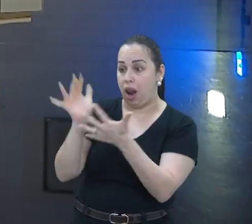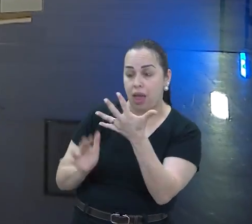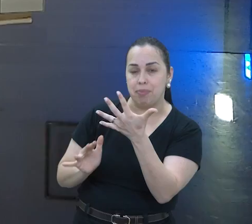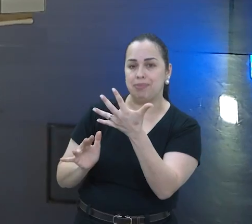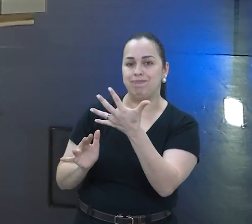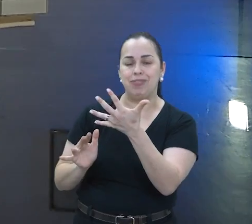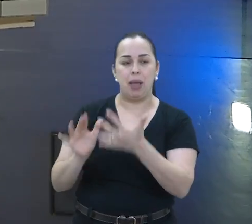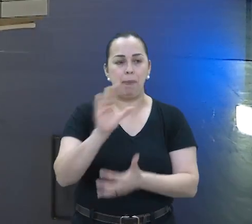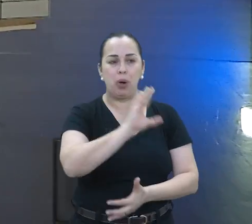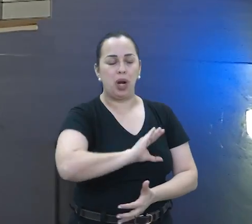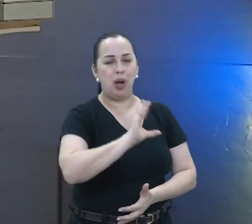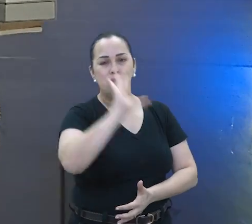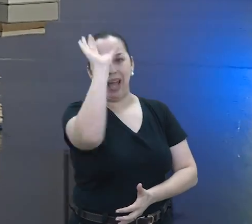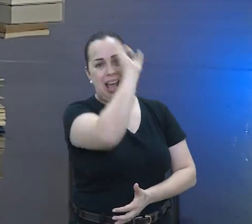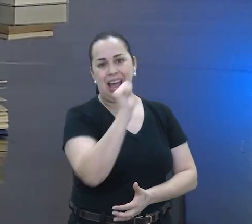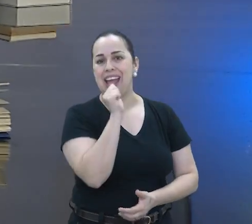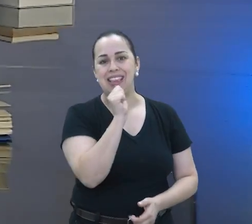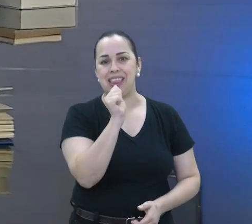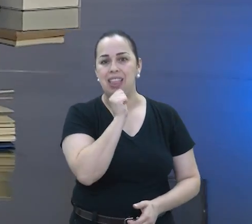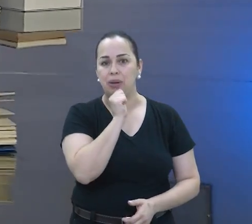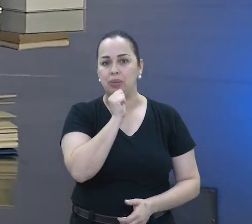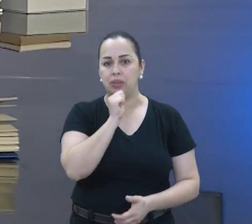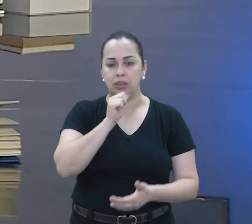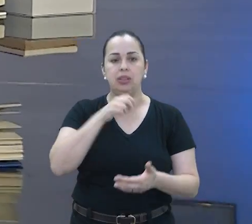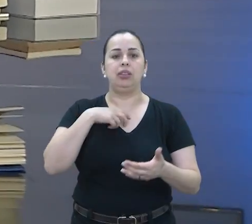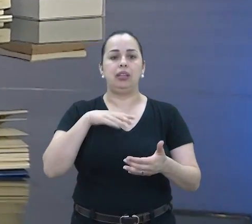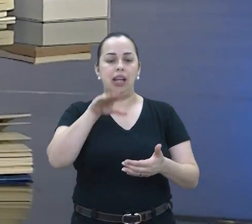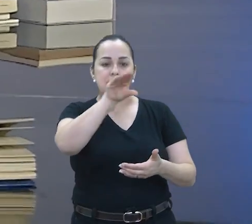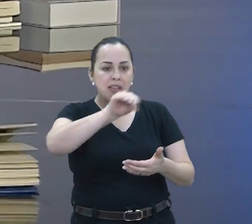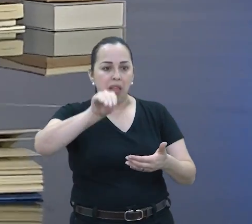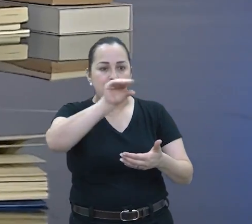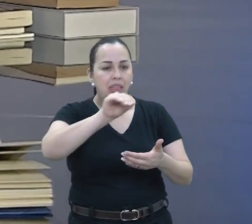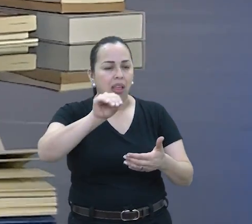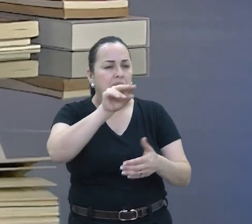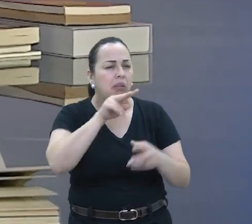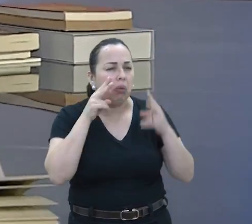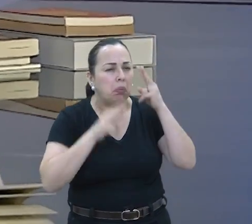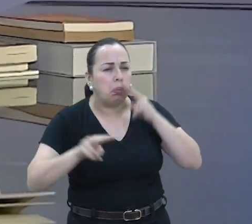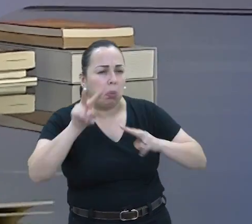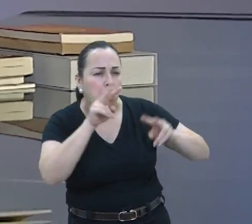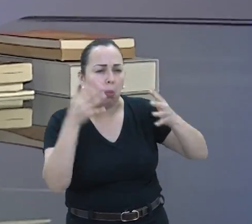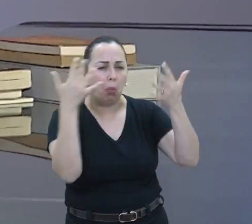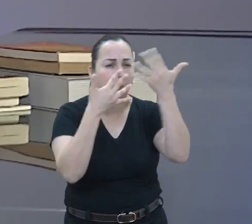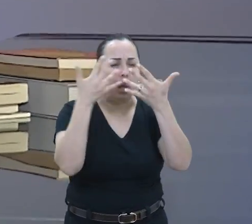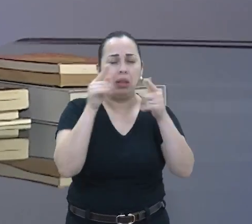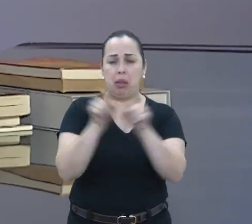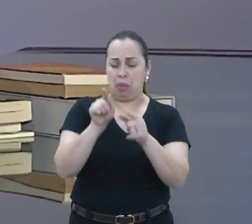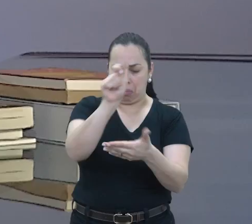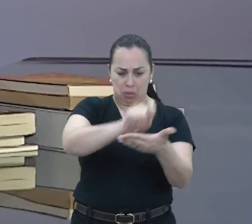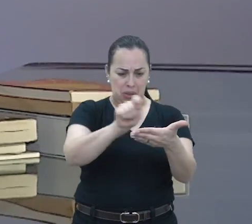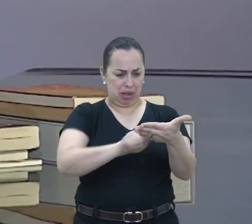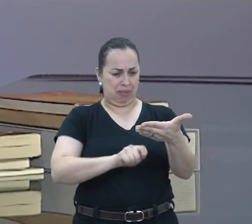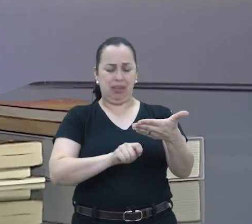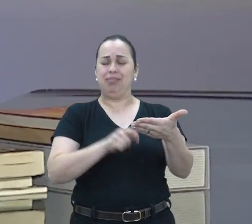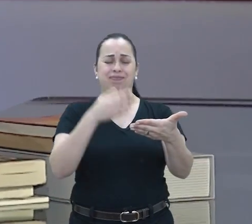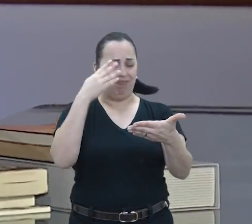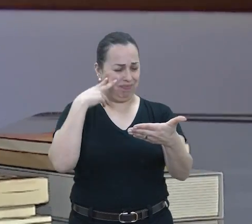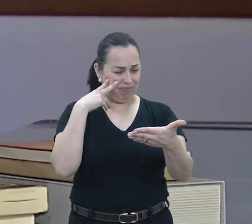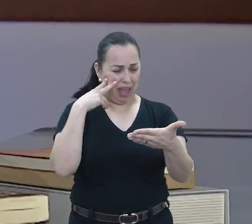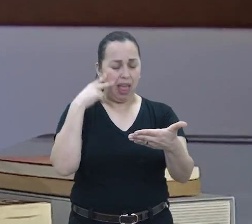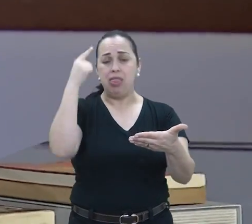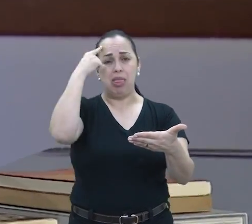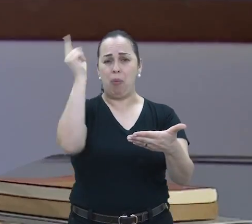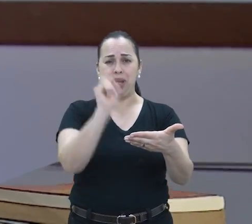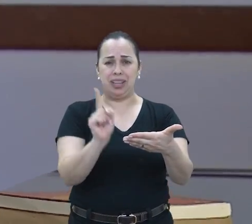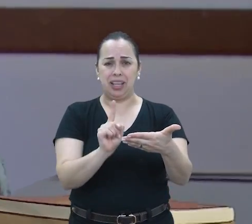de sinais e não aprendeu o português, não só não consegue entender o que falamos, como também não entende o que escrevemos. É